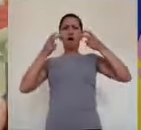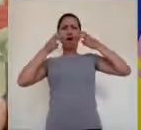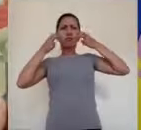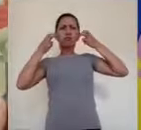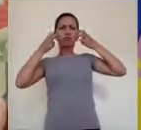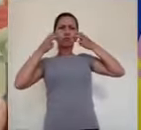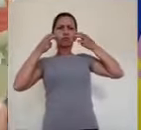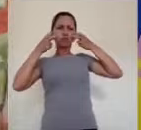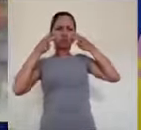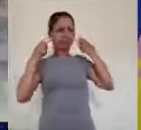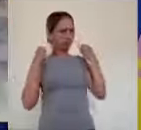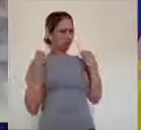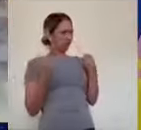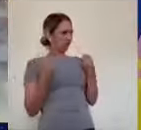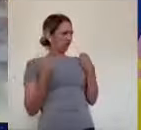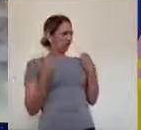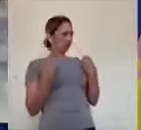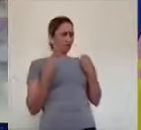gente